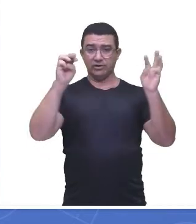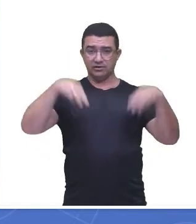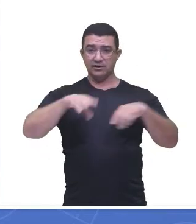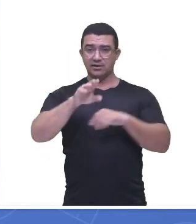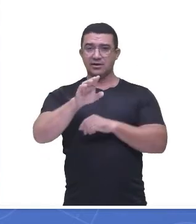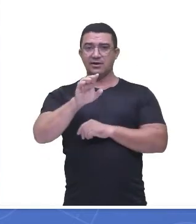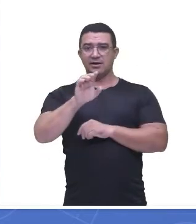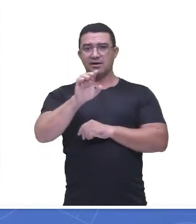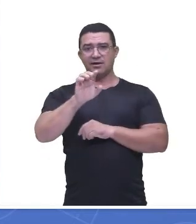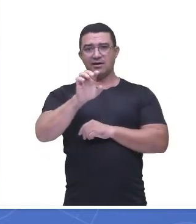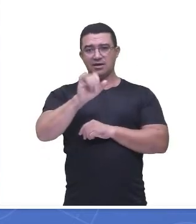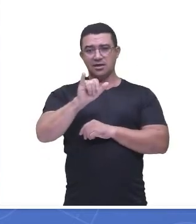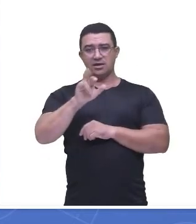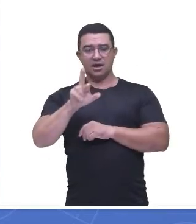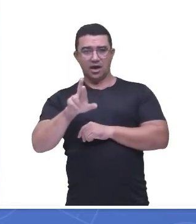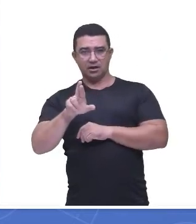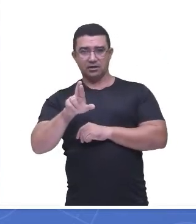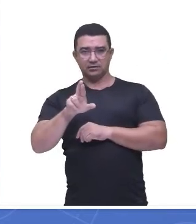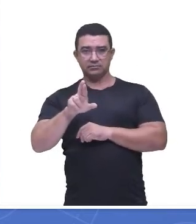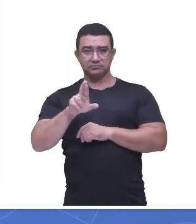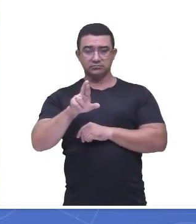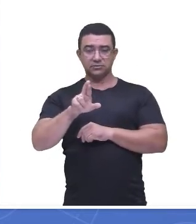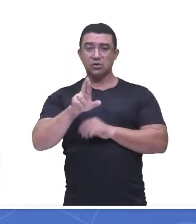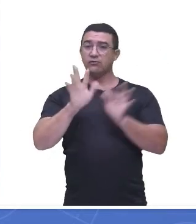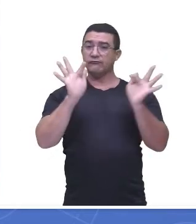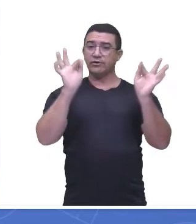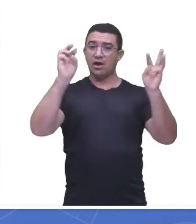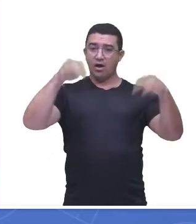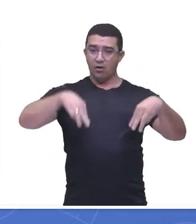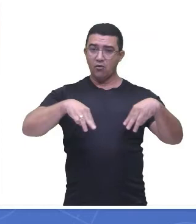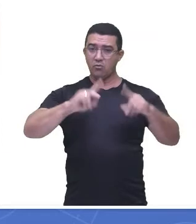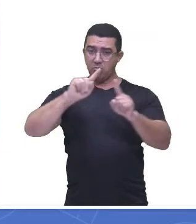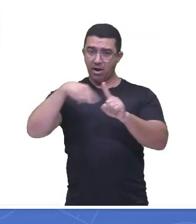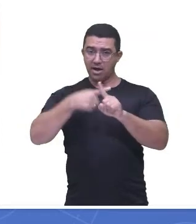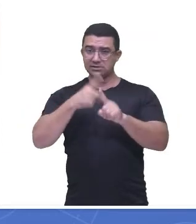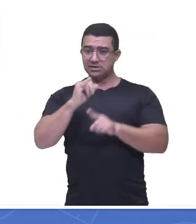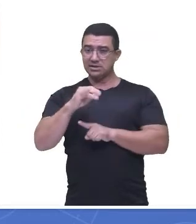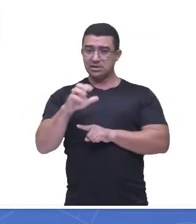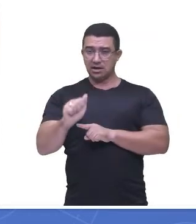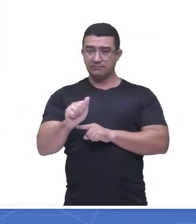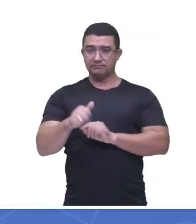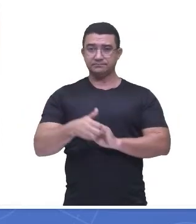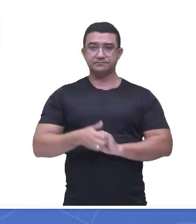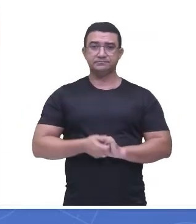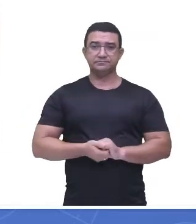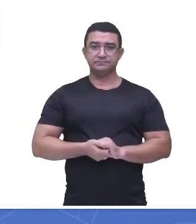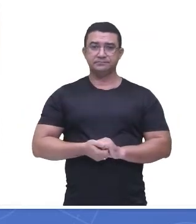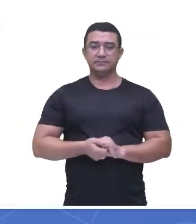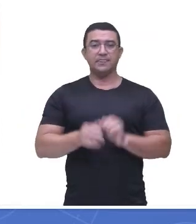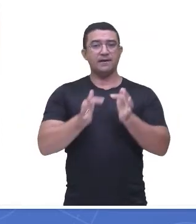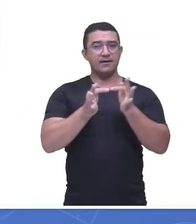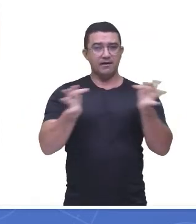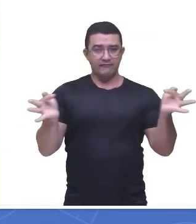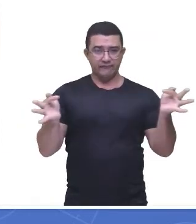aqui, IR, impartir, né? A desinência deles, qual que é mesmo? IA. E aí a frase,